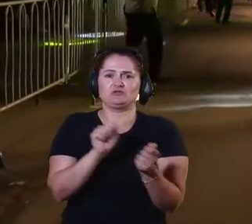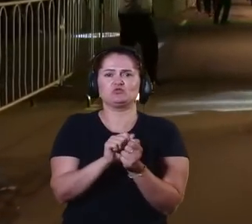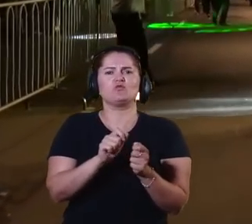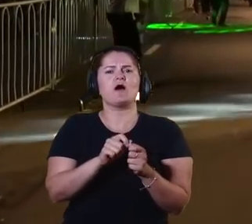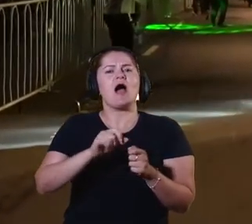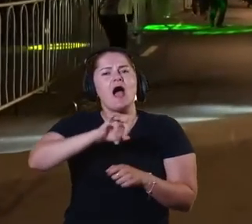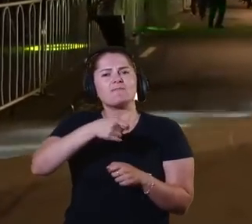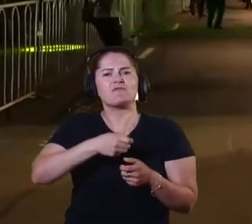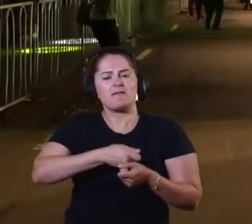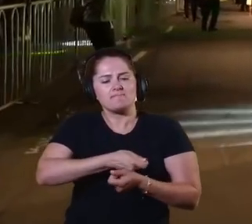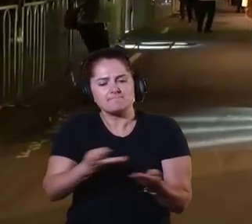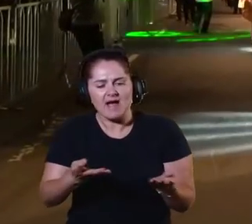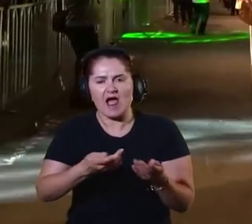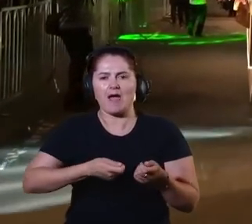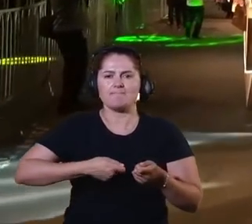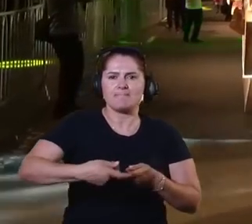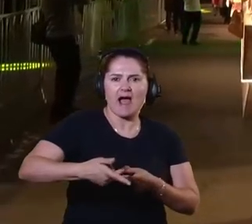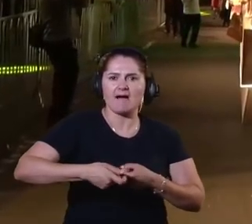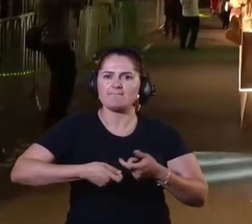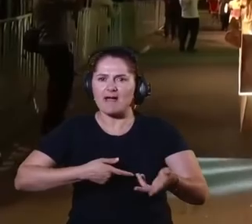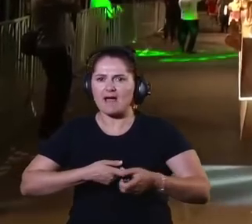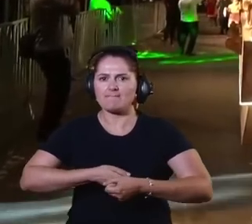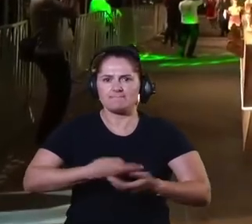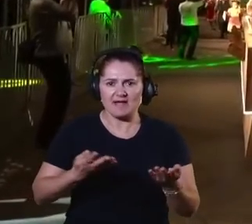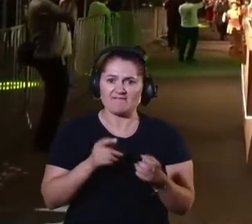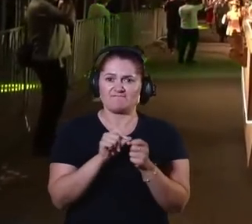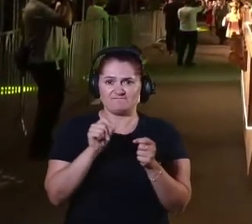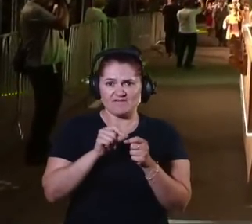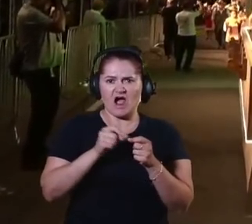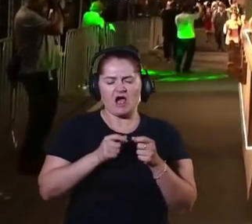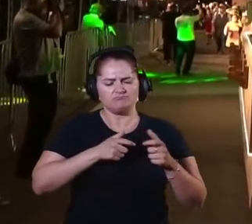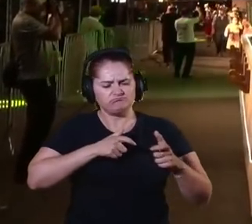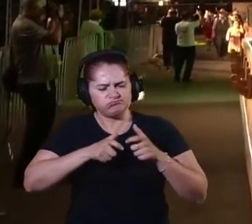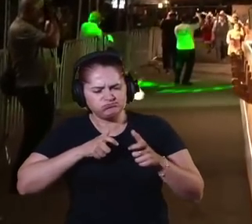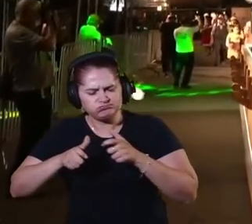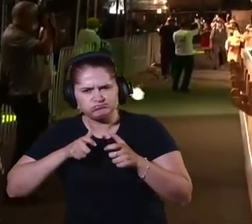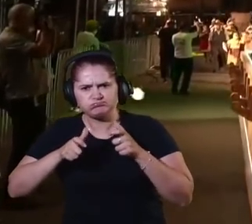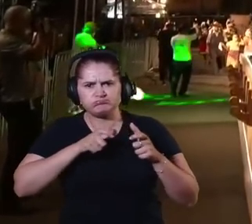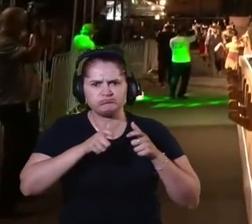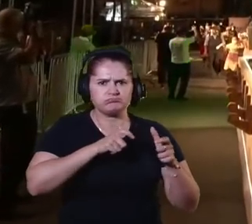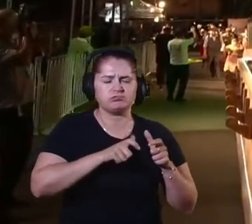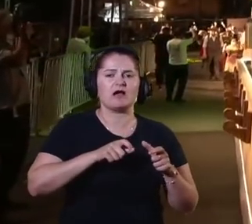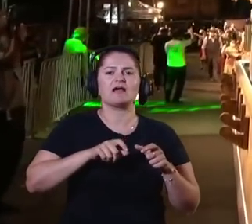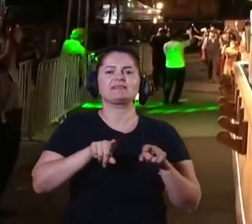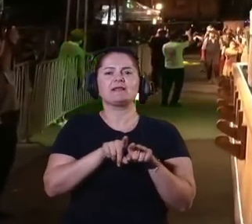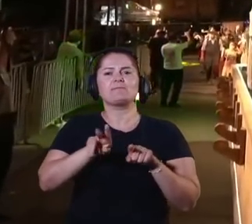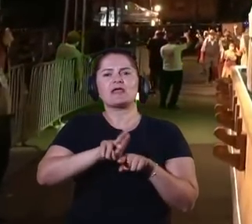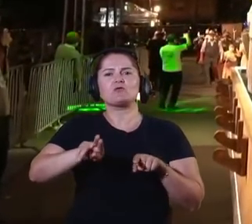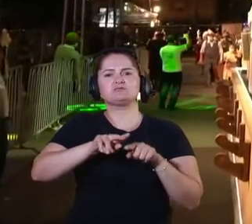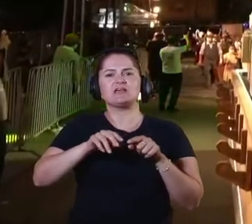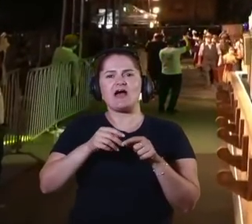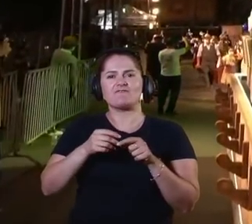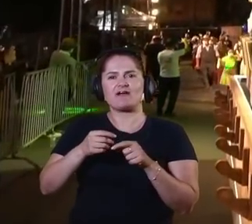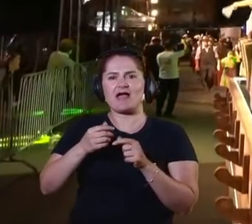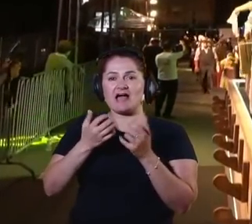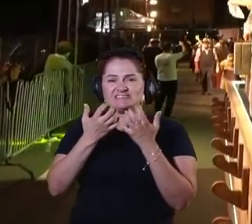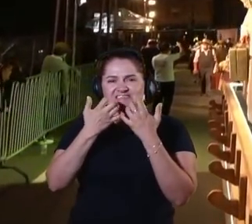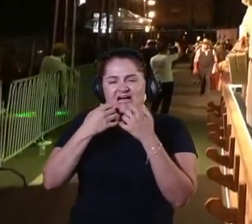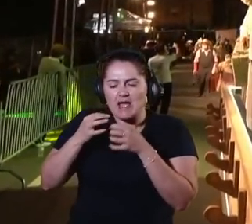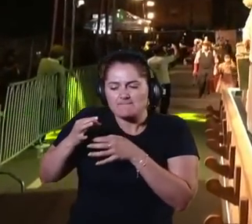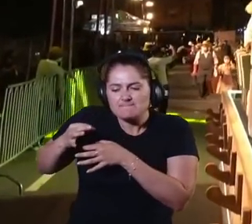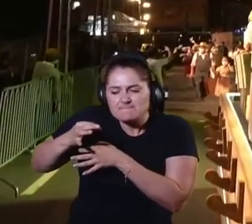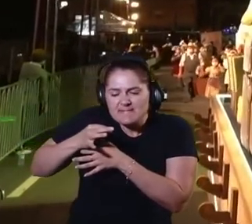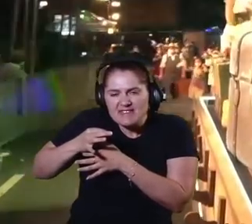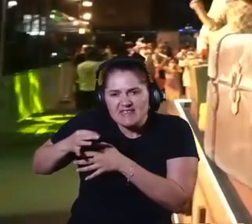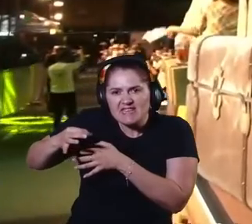jogando. Separavam lá na sala uma mesa e uns grãos de milho, né, e uns palitos de fósforo que era para contar, e